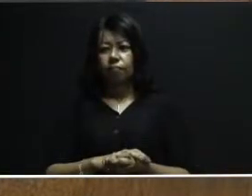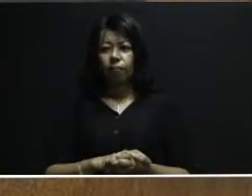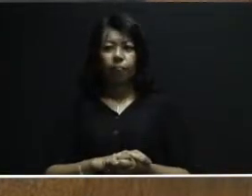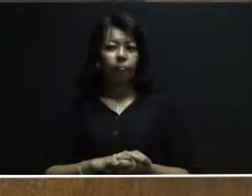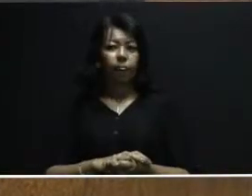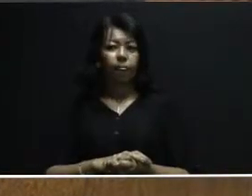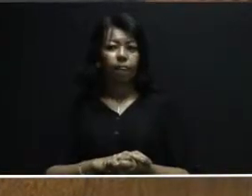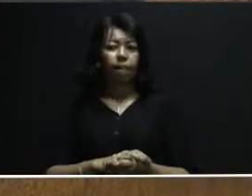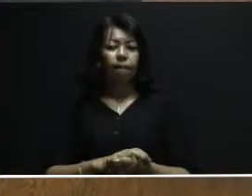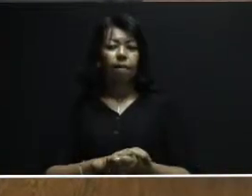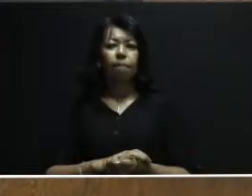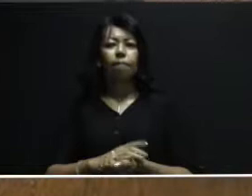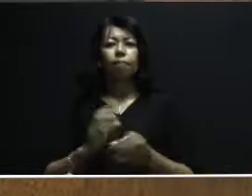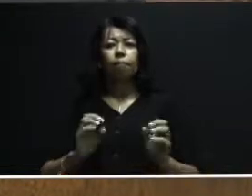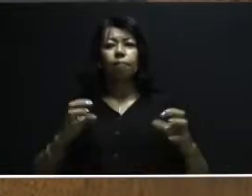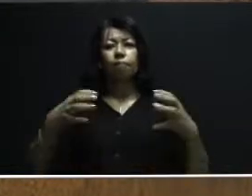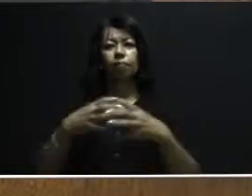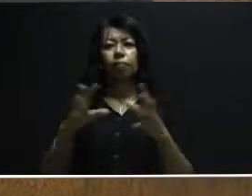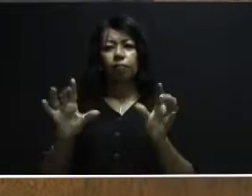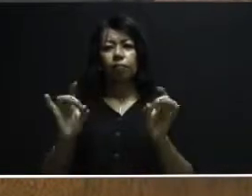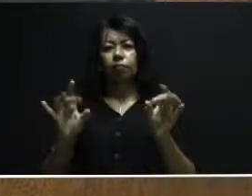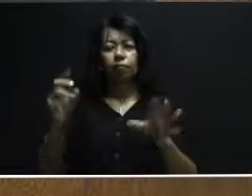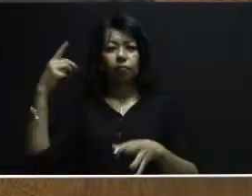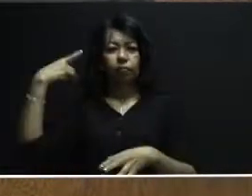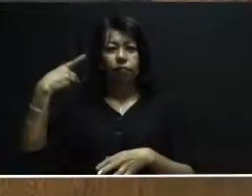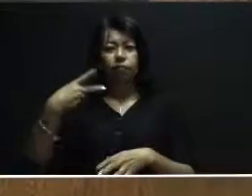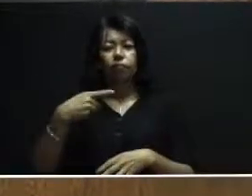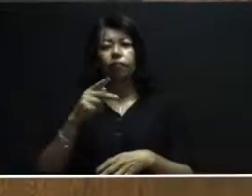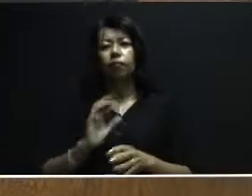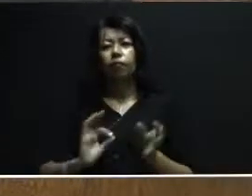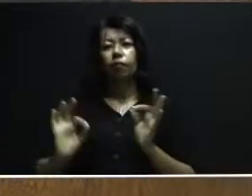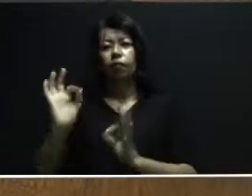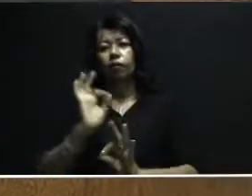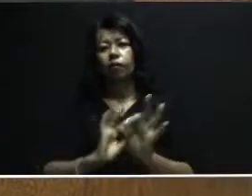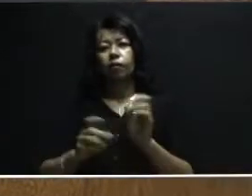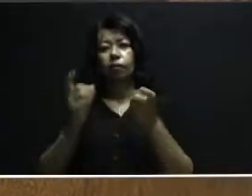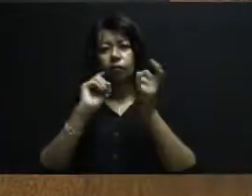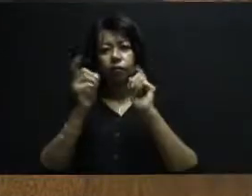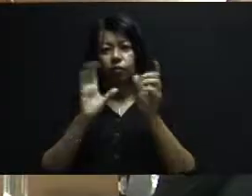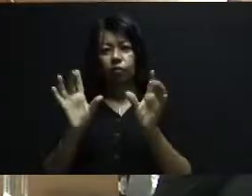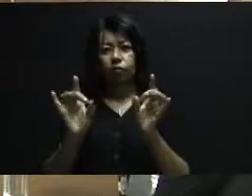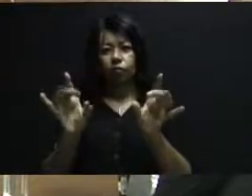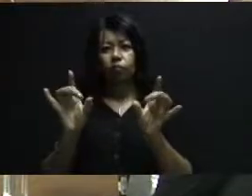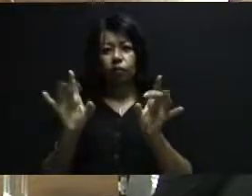Especial de Vereadores, nomeada para organizar este ato solene.